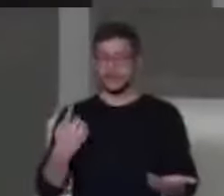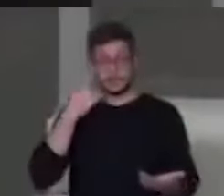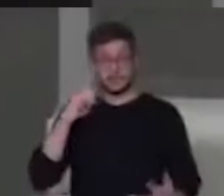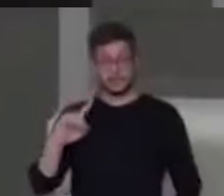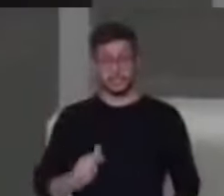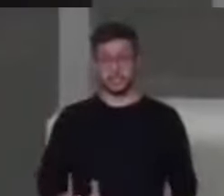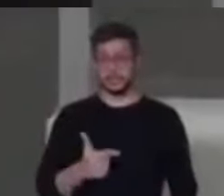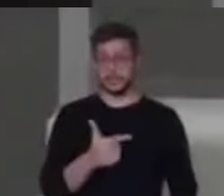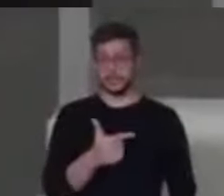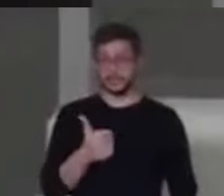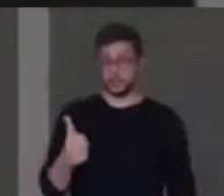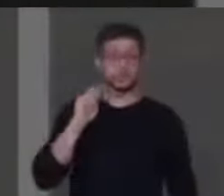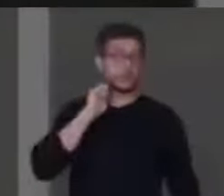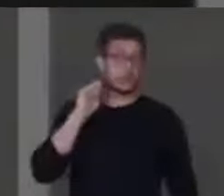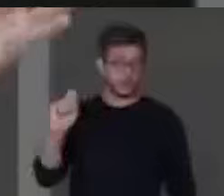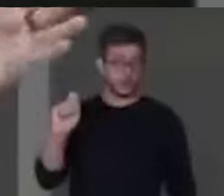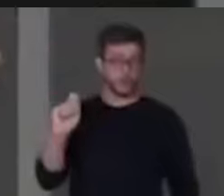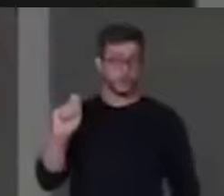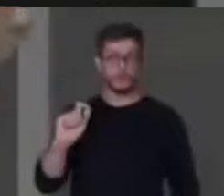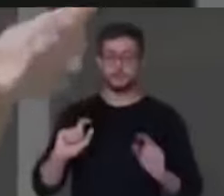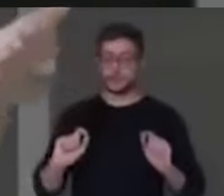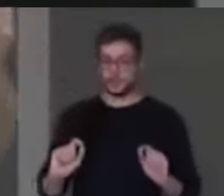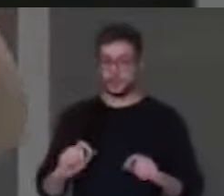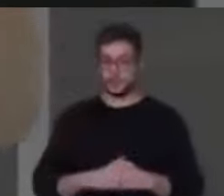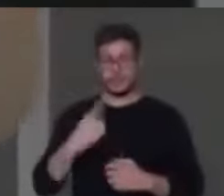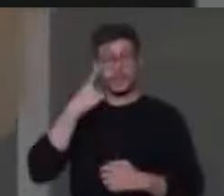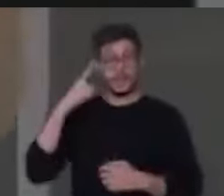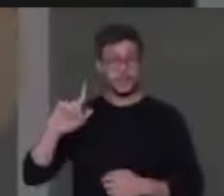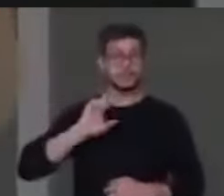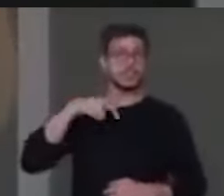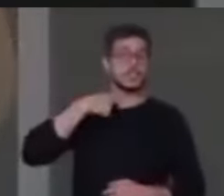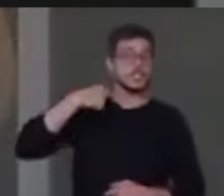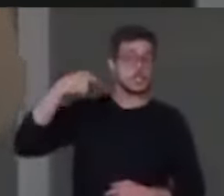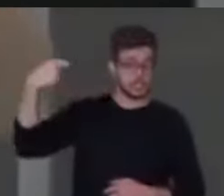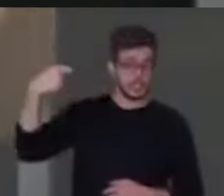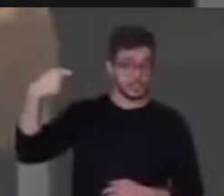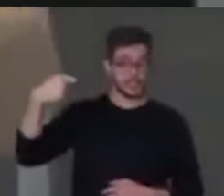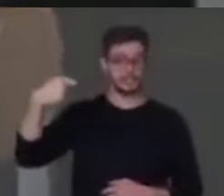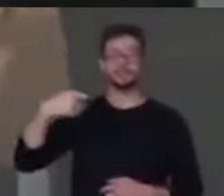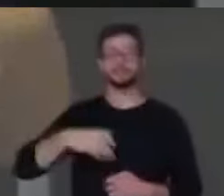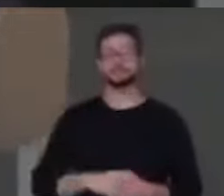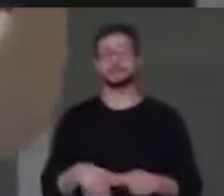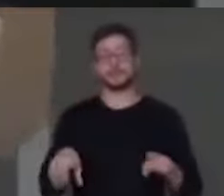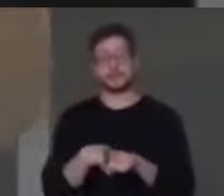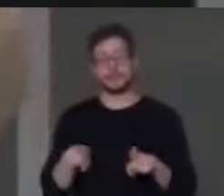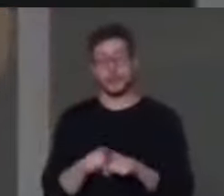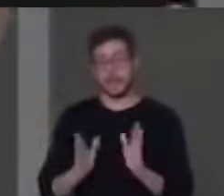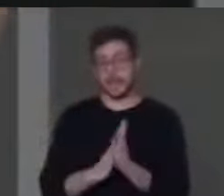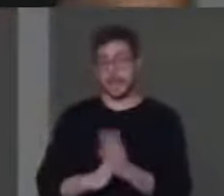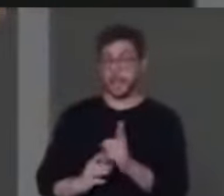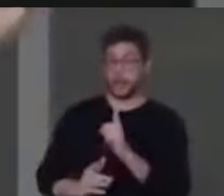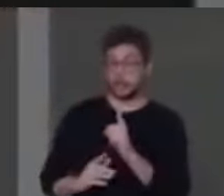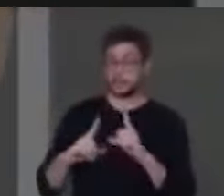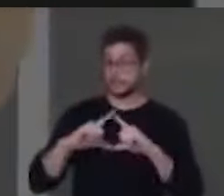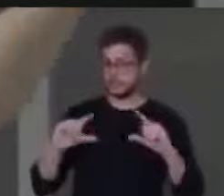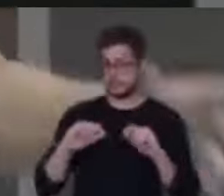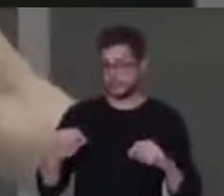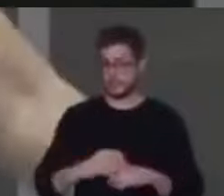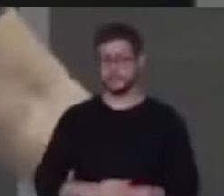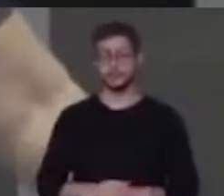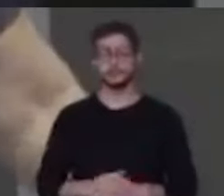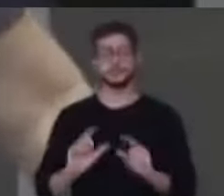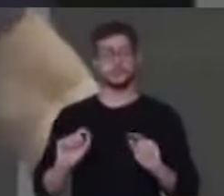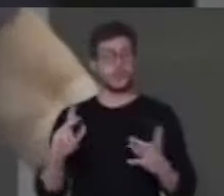dia do aniversário de Brasília, o ex-presidente inelegível, acusado de roubar joias, de falsificar cartão